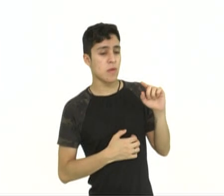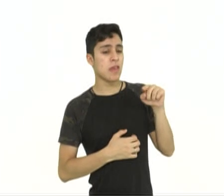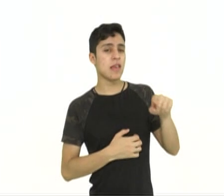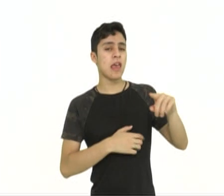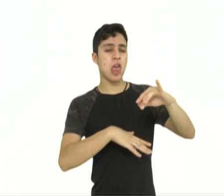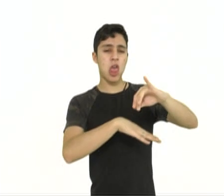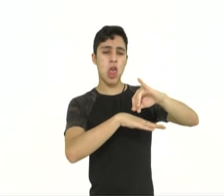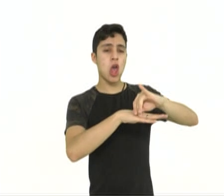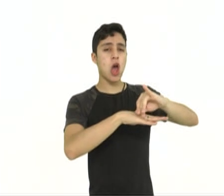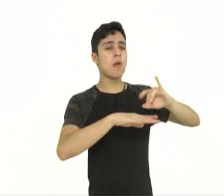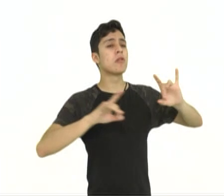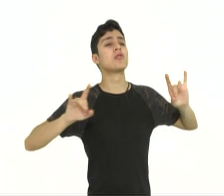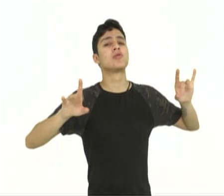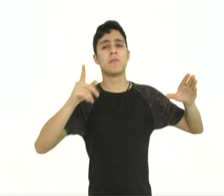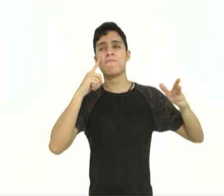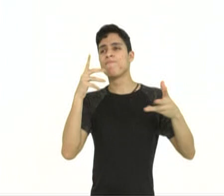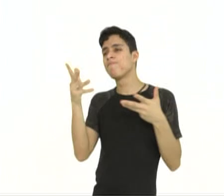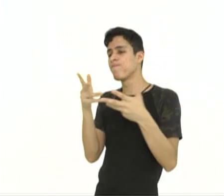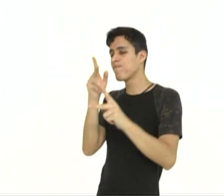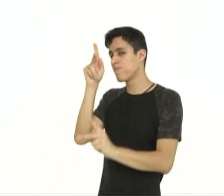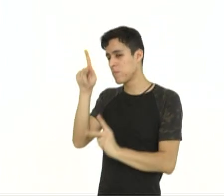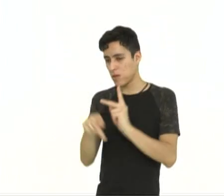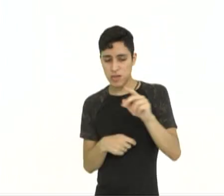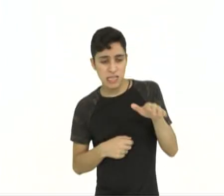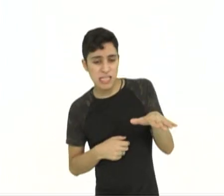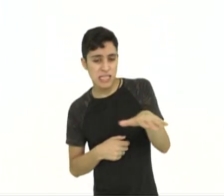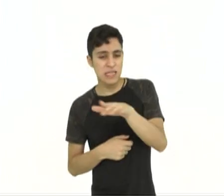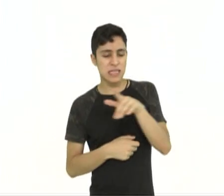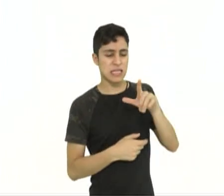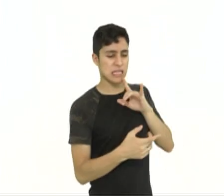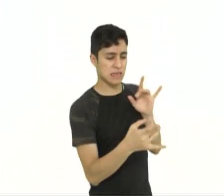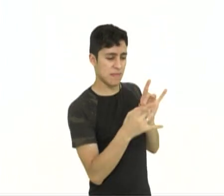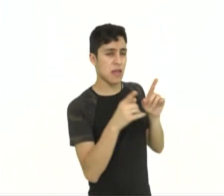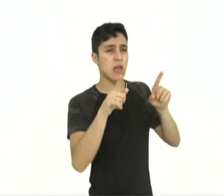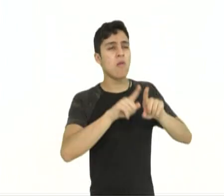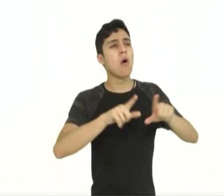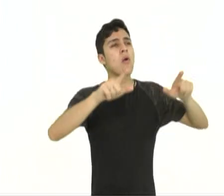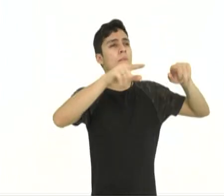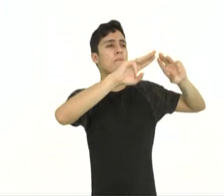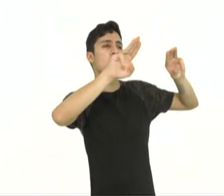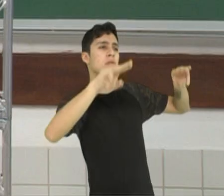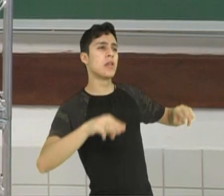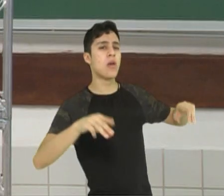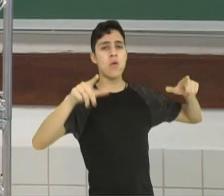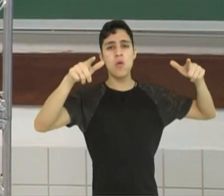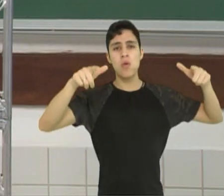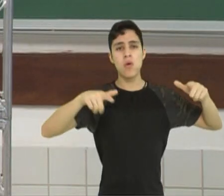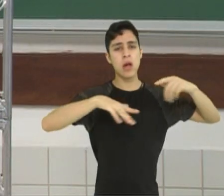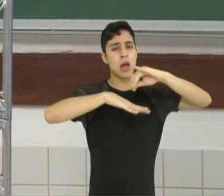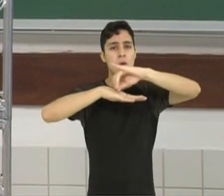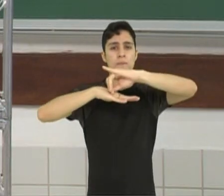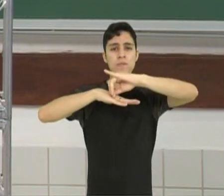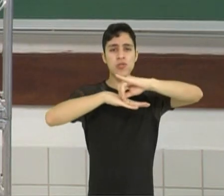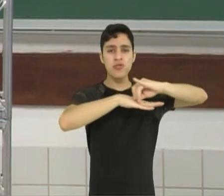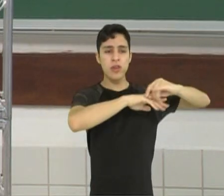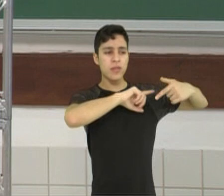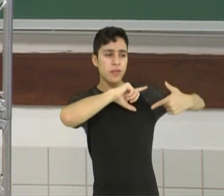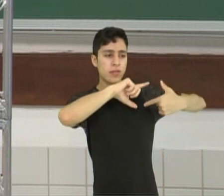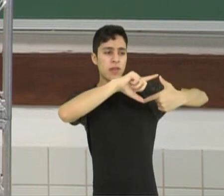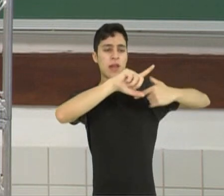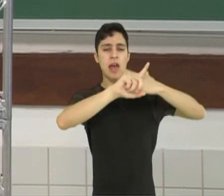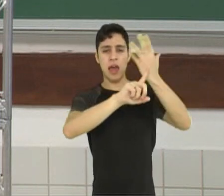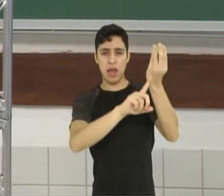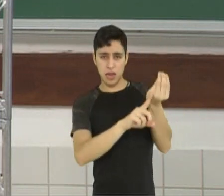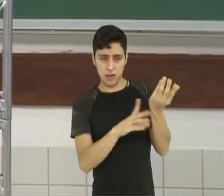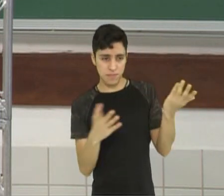somente da interação com o público e espaços específicos como galerias e museus. Será que é essa? Será que a instalação